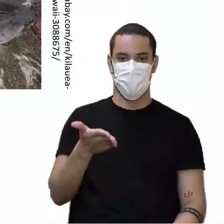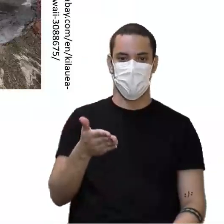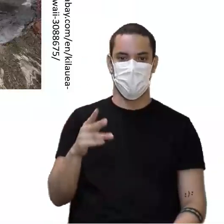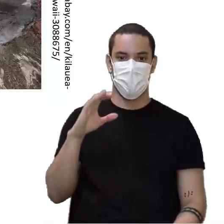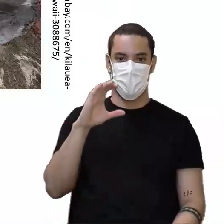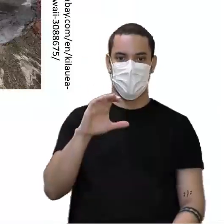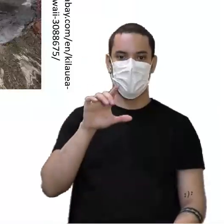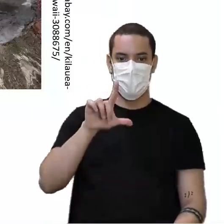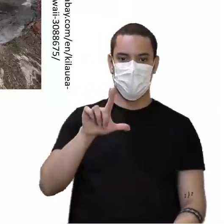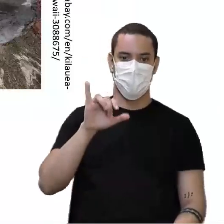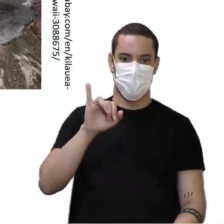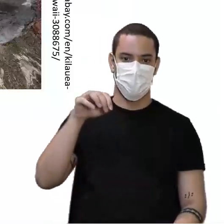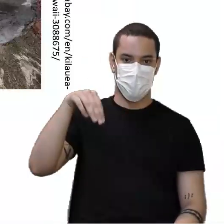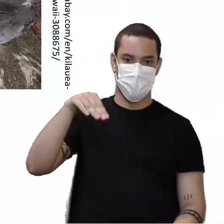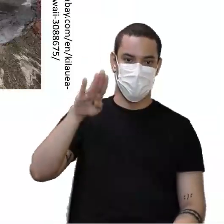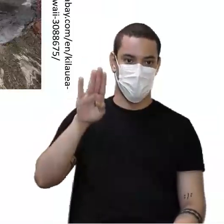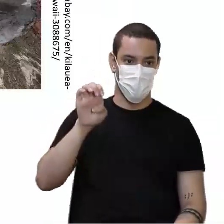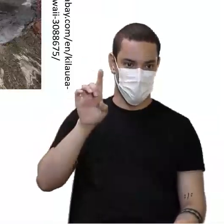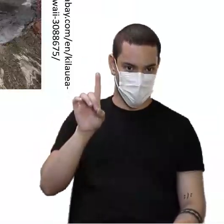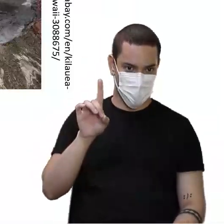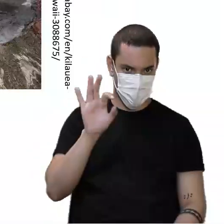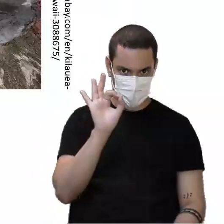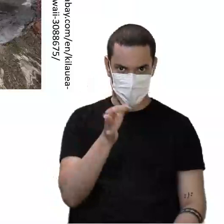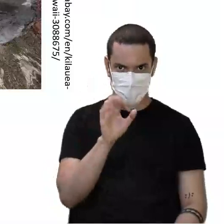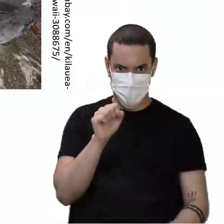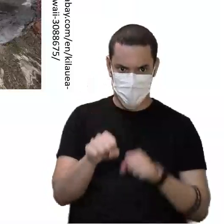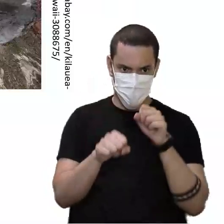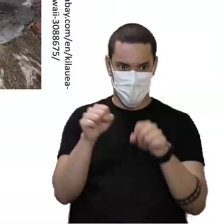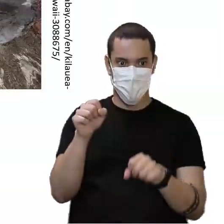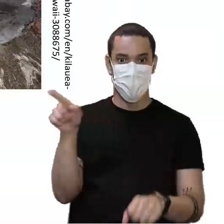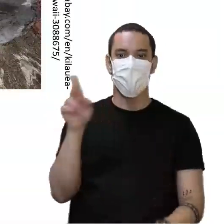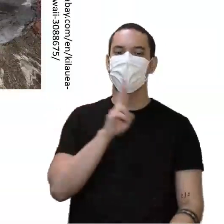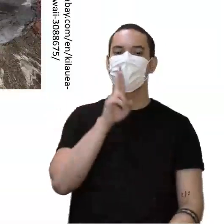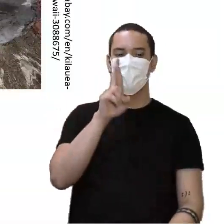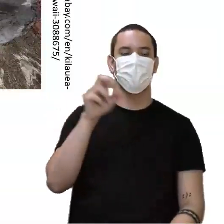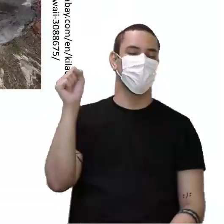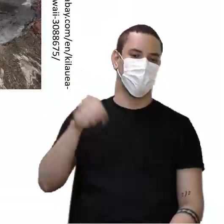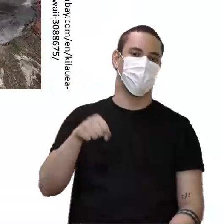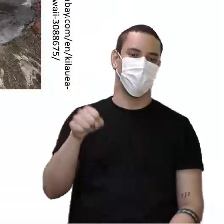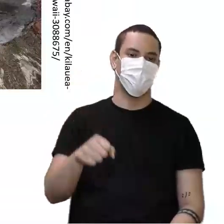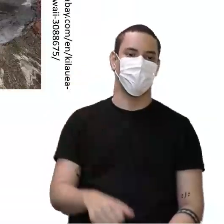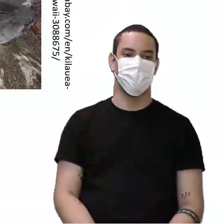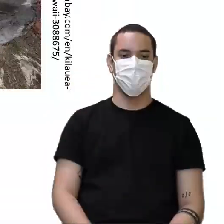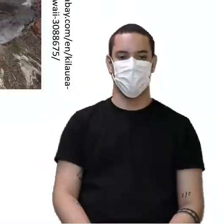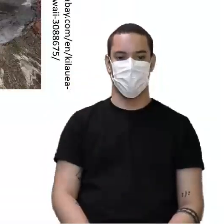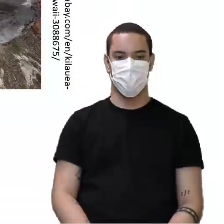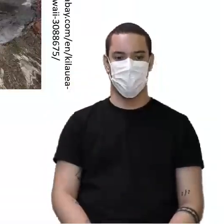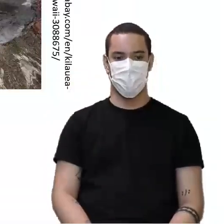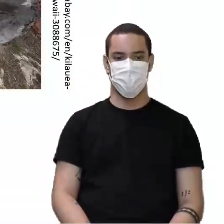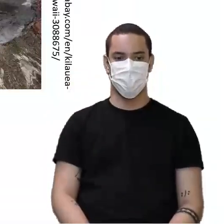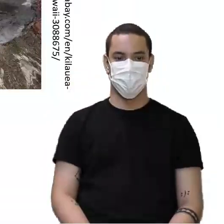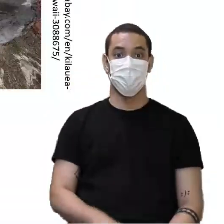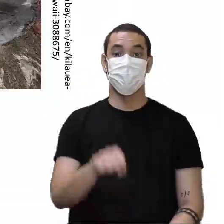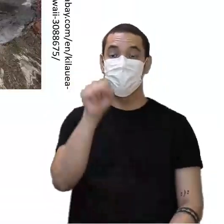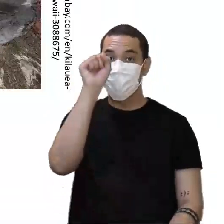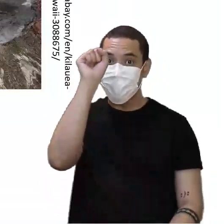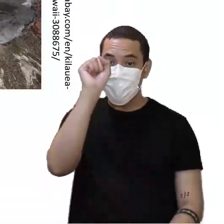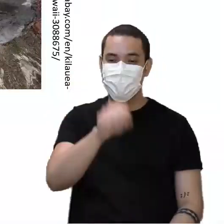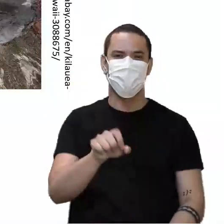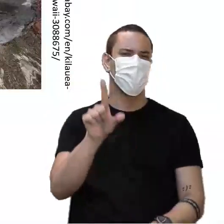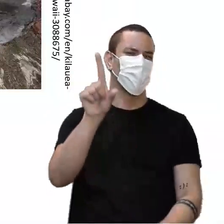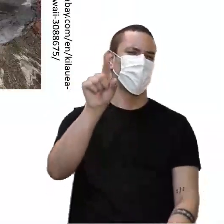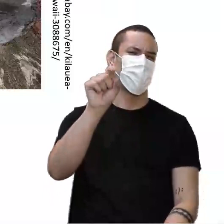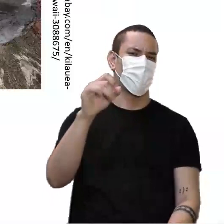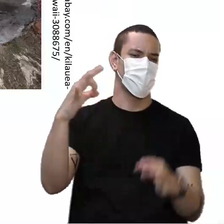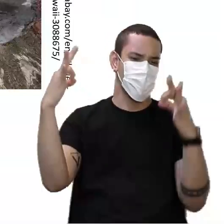climb, a volcano. Você escalou um vulcão? Aí o Matt diz, yes. That's right. Isso mesmo.